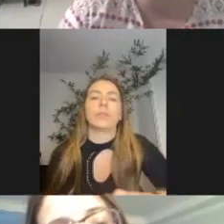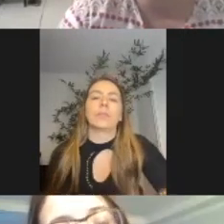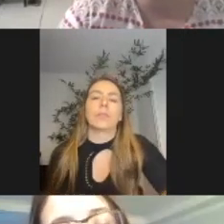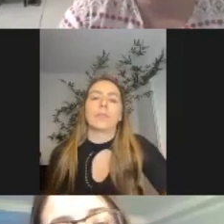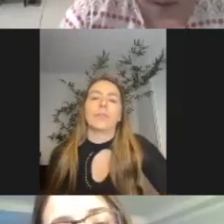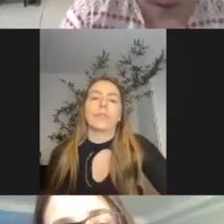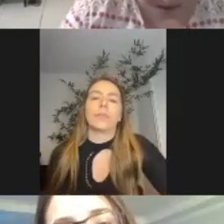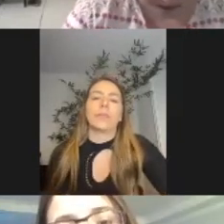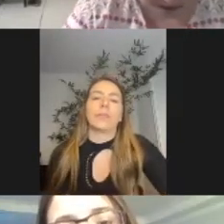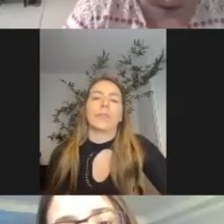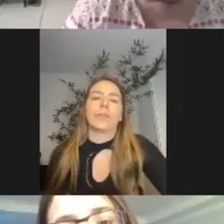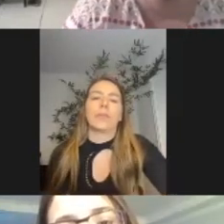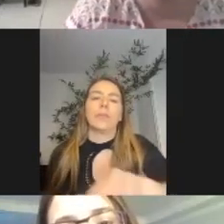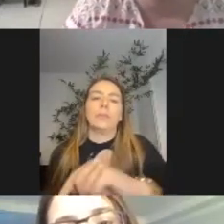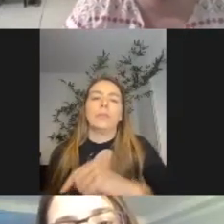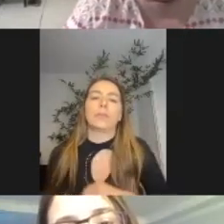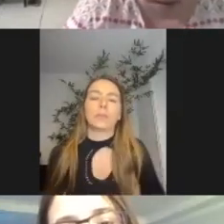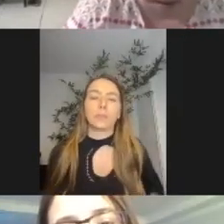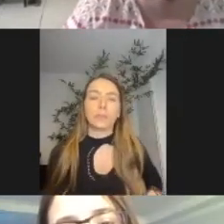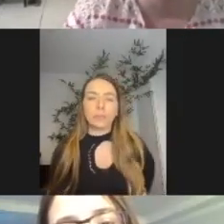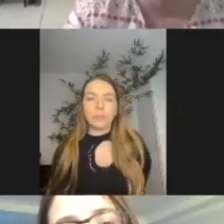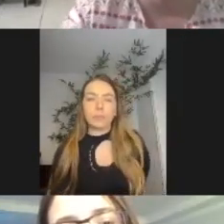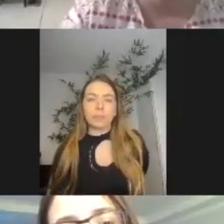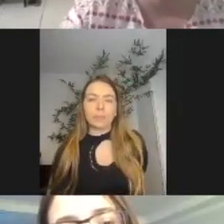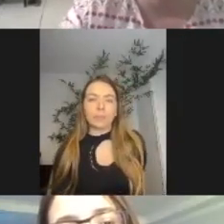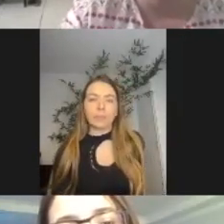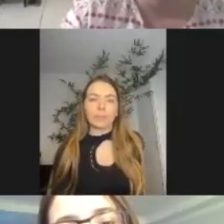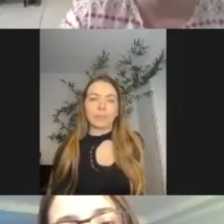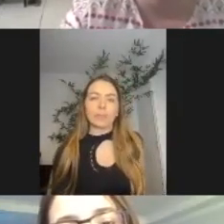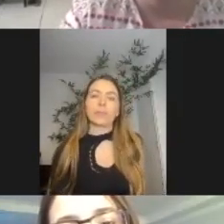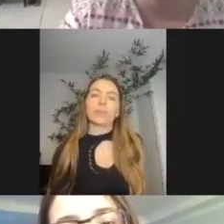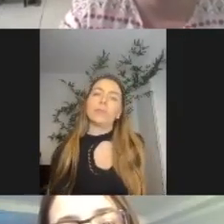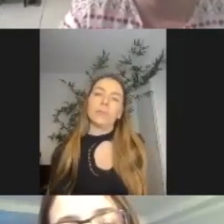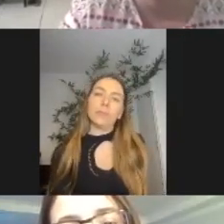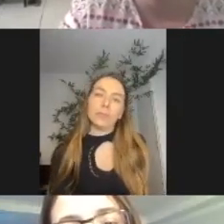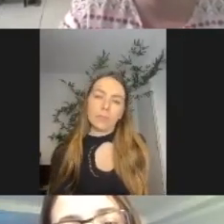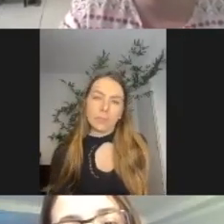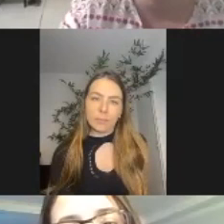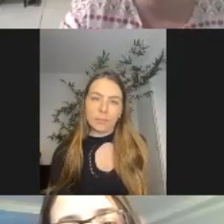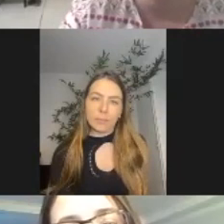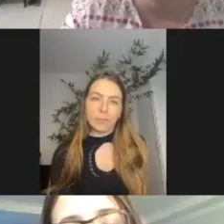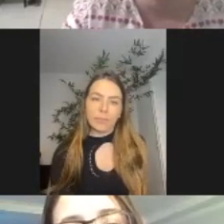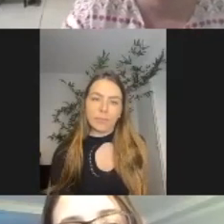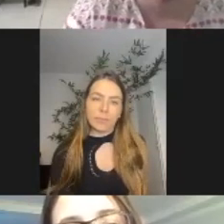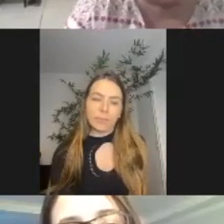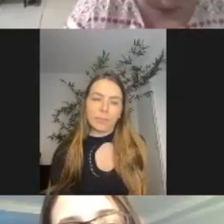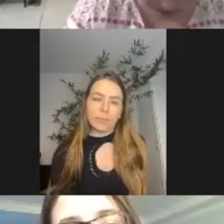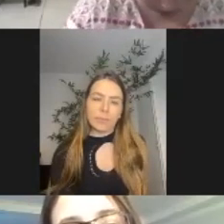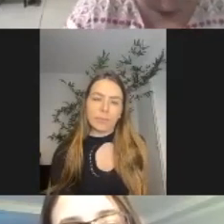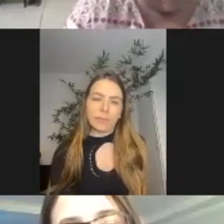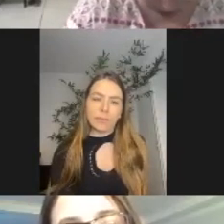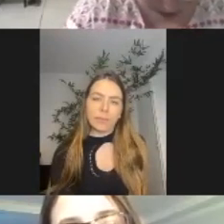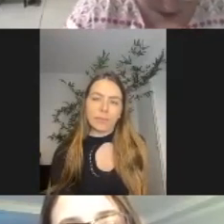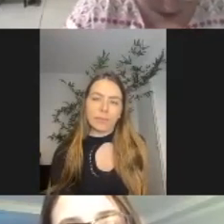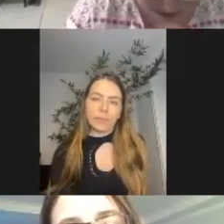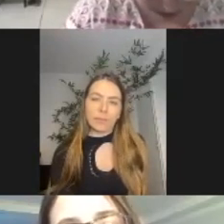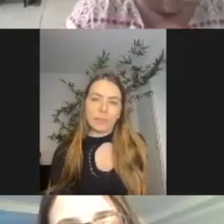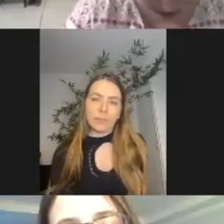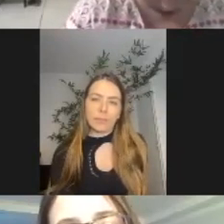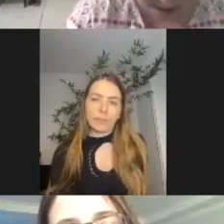vai vender produto low carb se você não acredita que o negócio funciona? Então, imagina assim, a